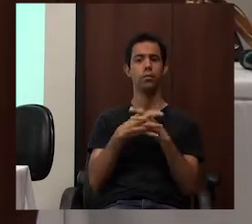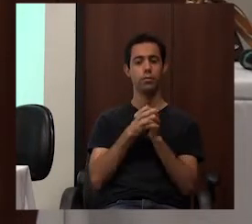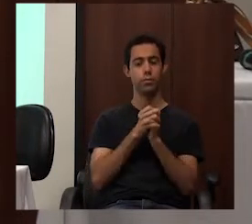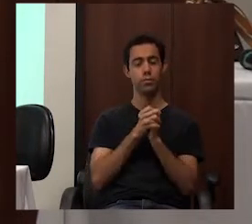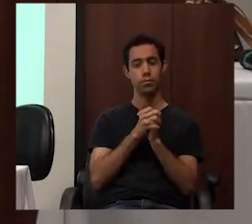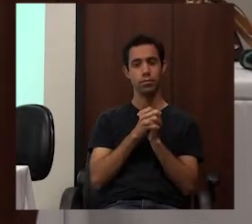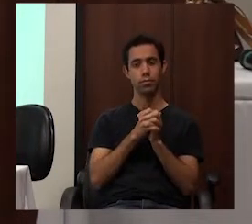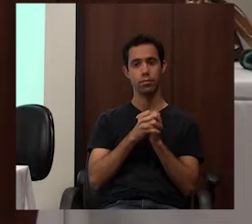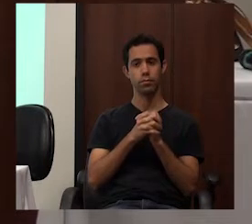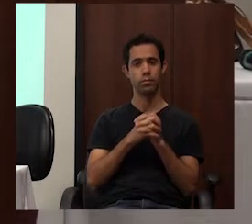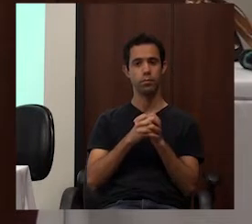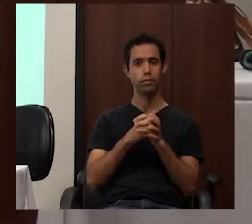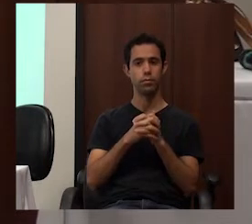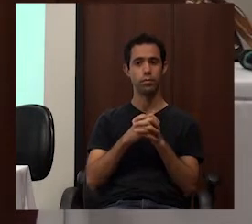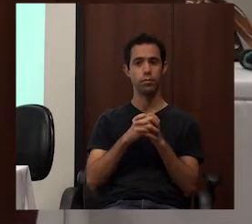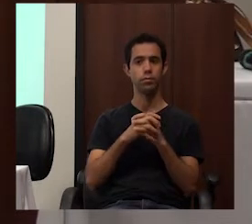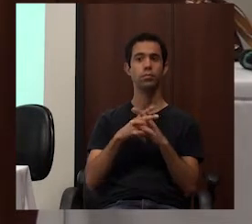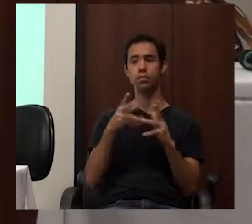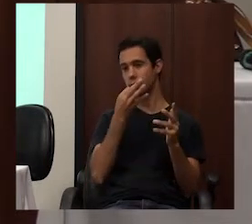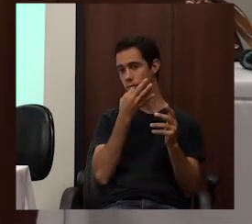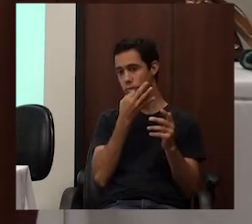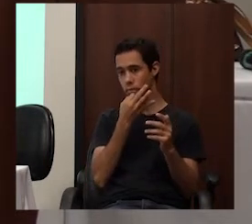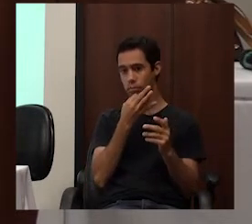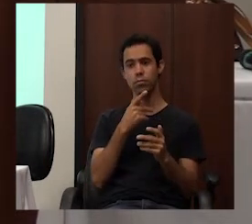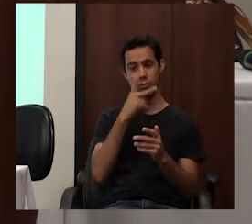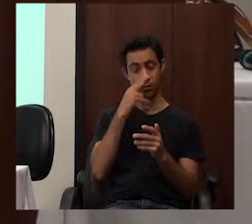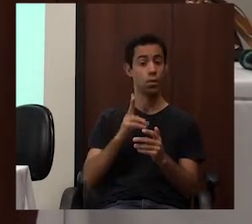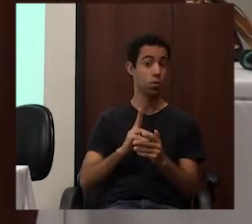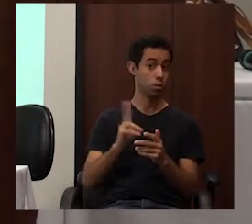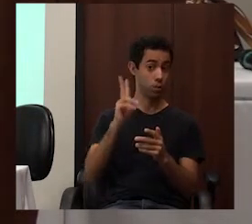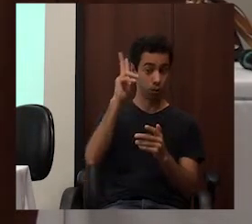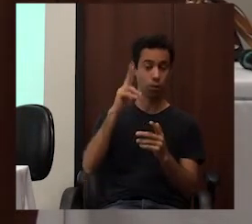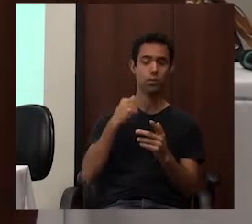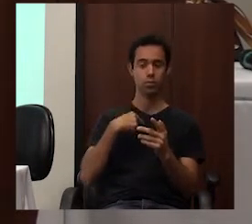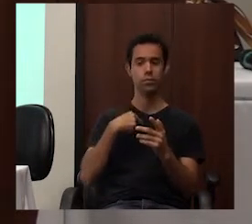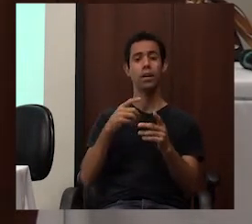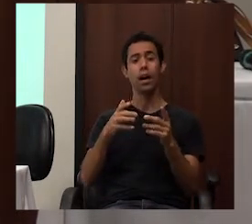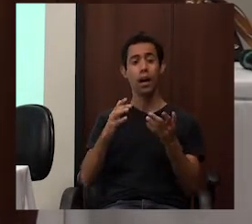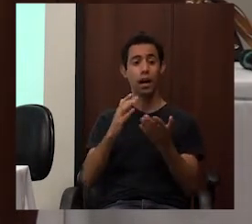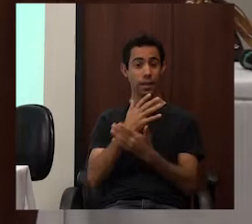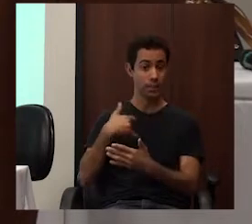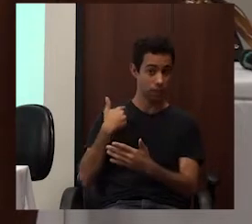respeito. Tenham a sua opinião devidamente valorizada de acordo com a sua idade e maturidade.